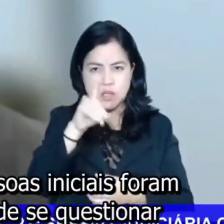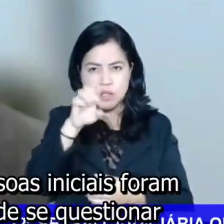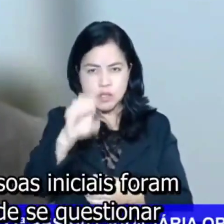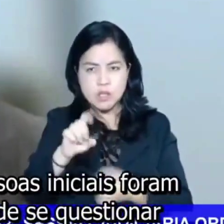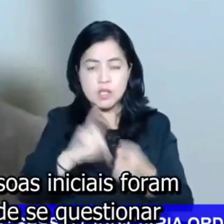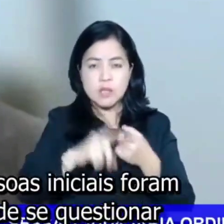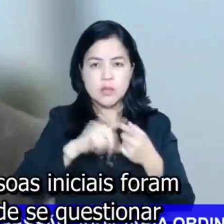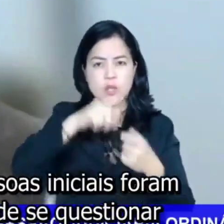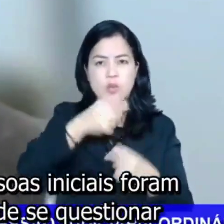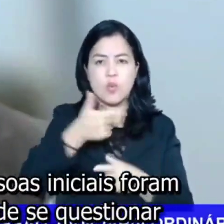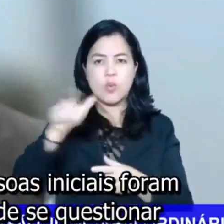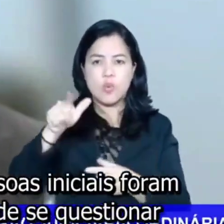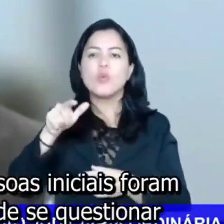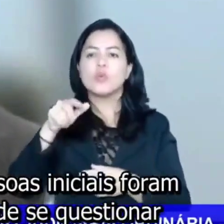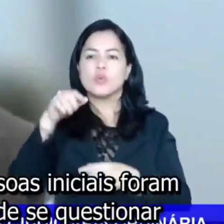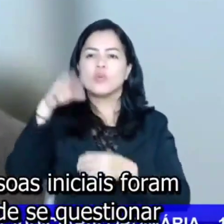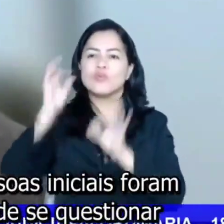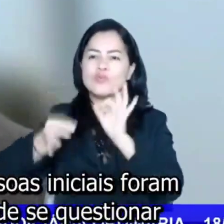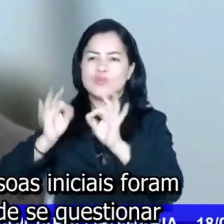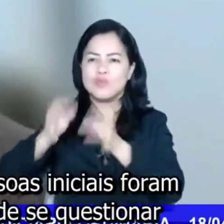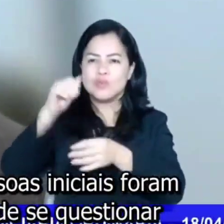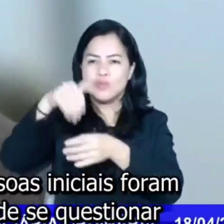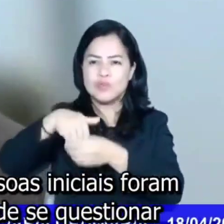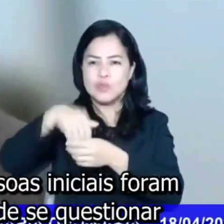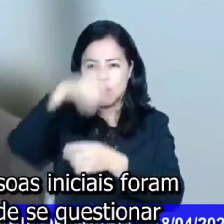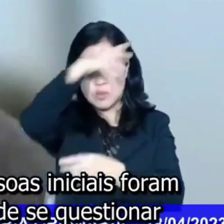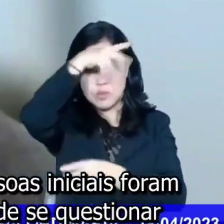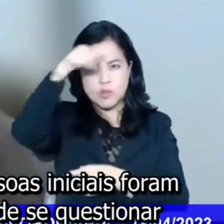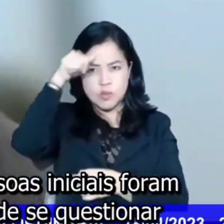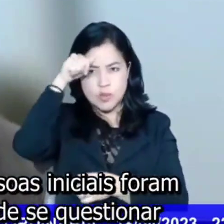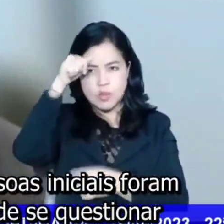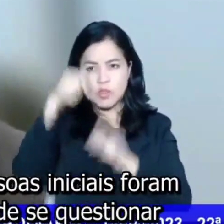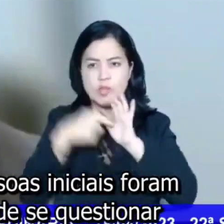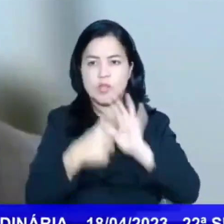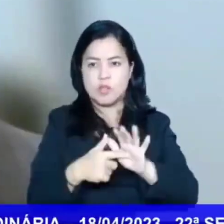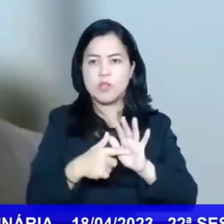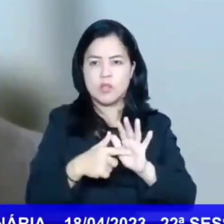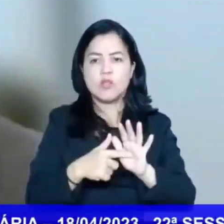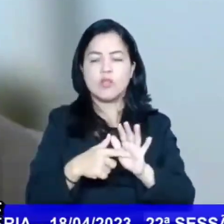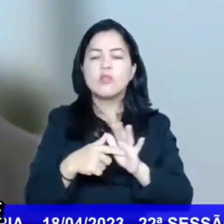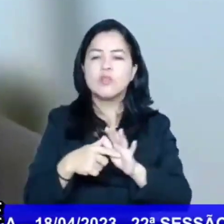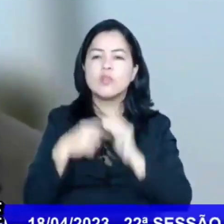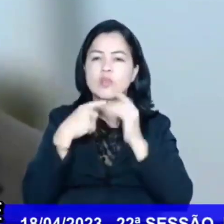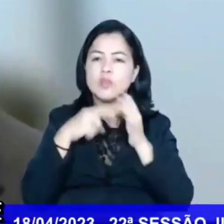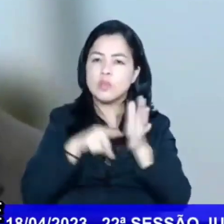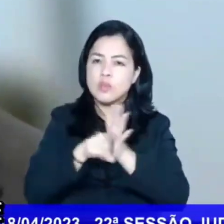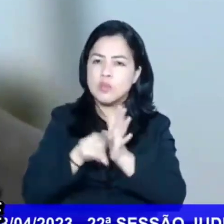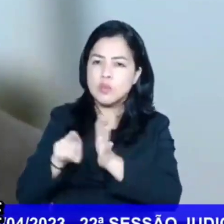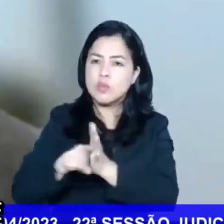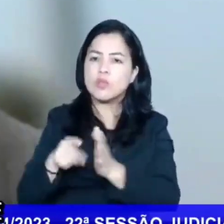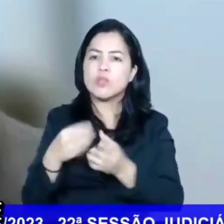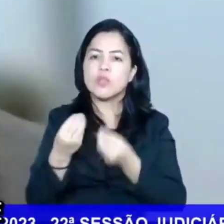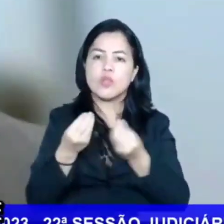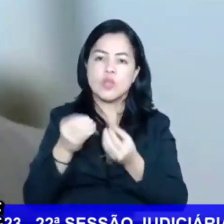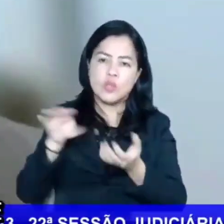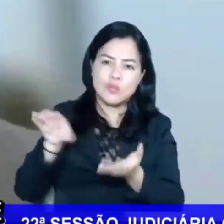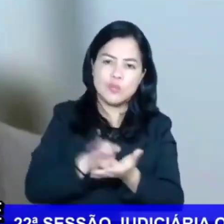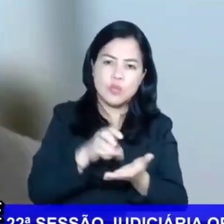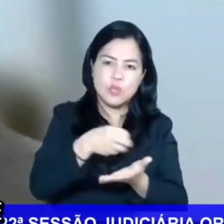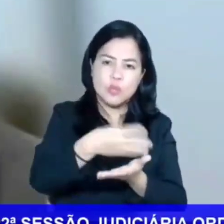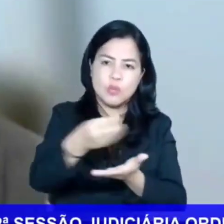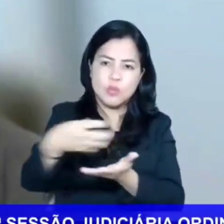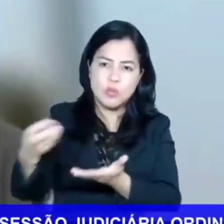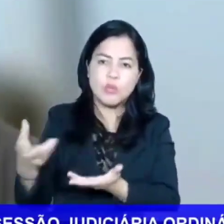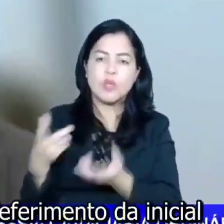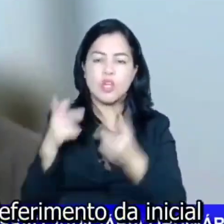petições iniciais foram indeferidas justamente em razão da impossibilidade de se questionar distribuição de FESC, repito, em